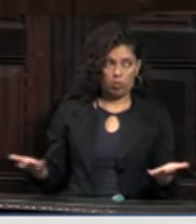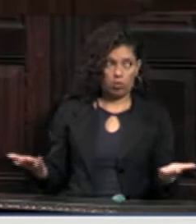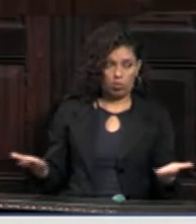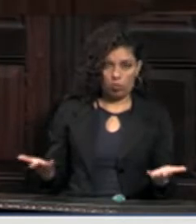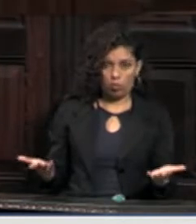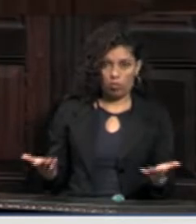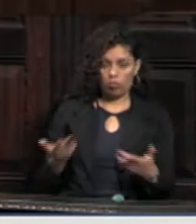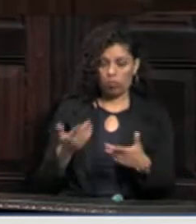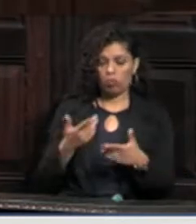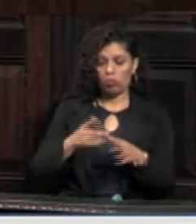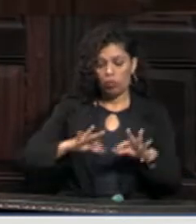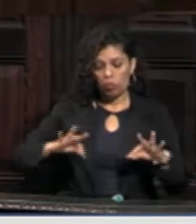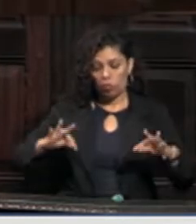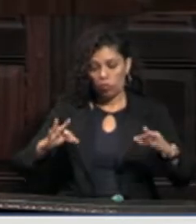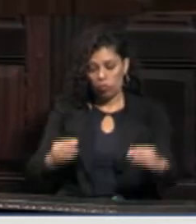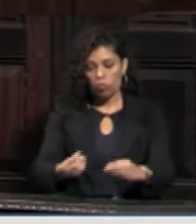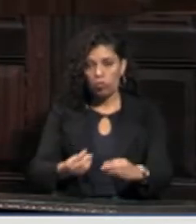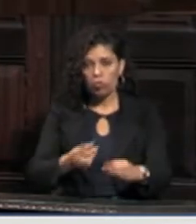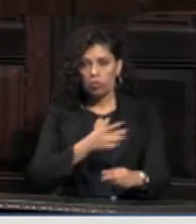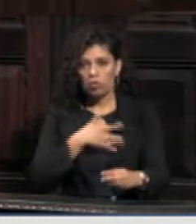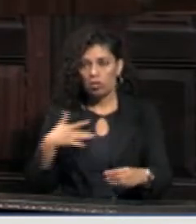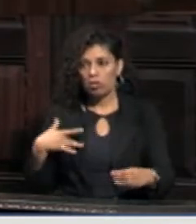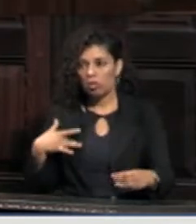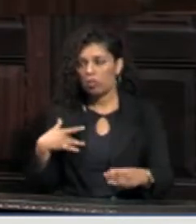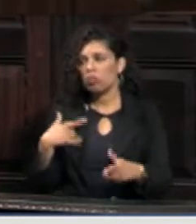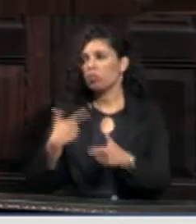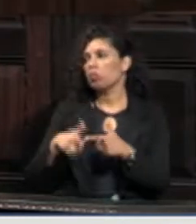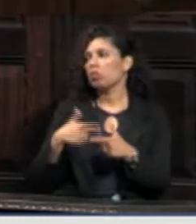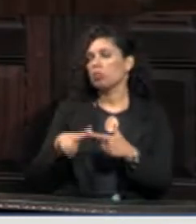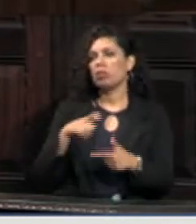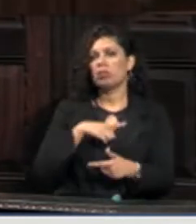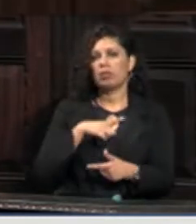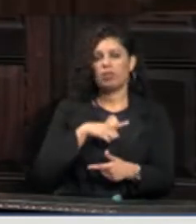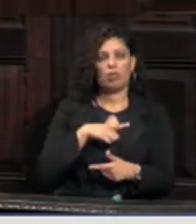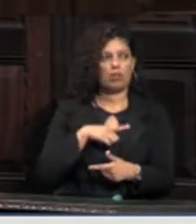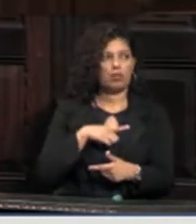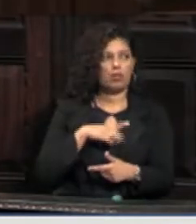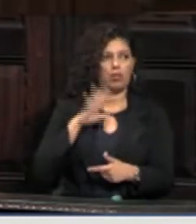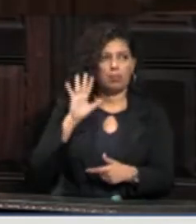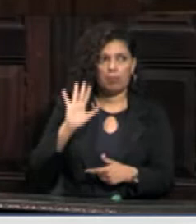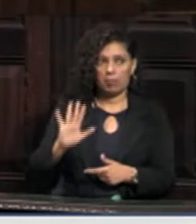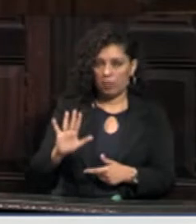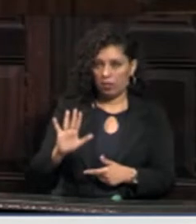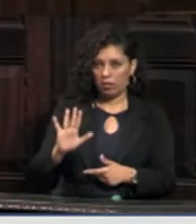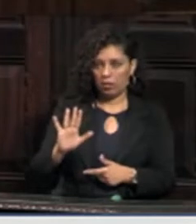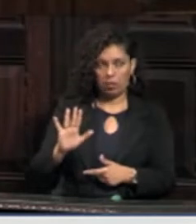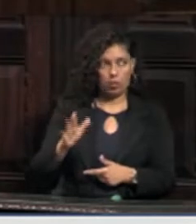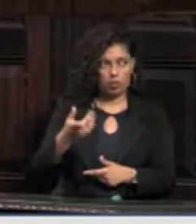muitas falhas. O sistema precisa de muitos ajustes. Mas não vai ser